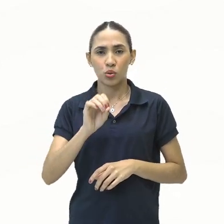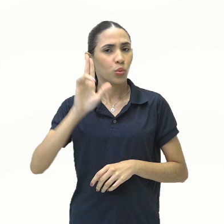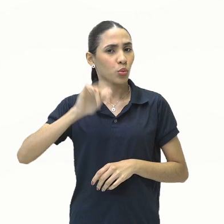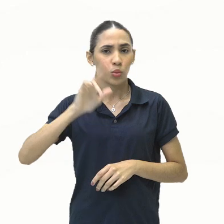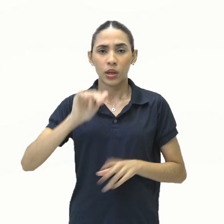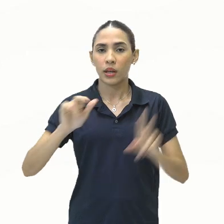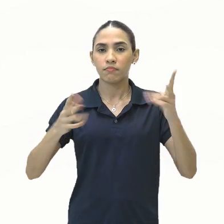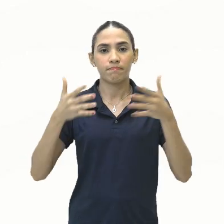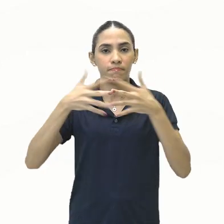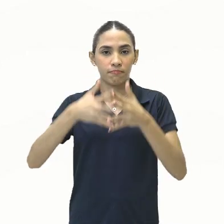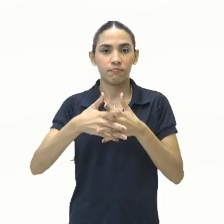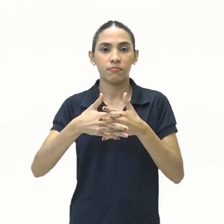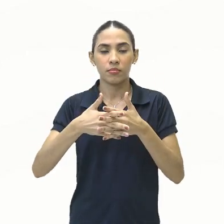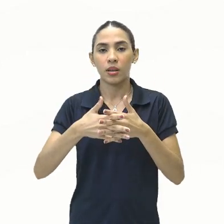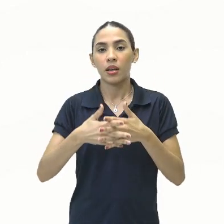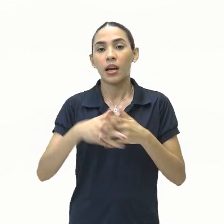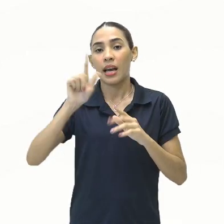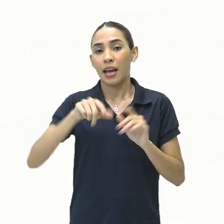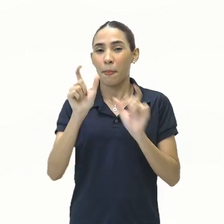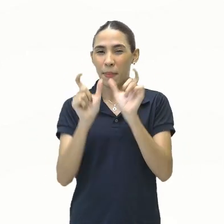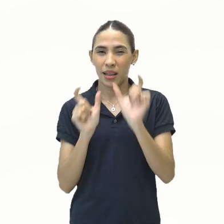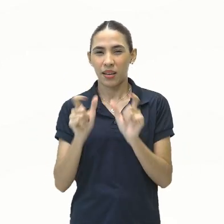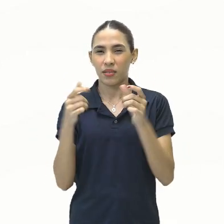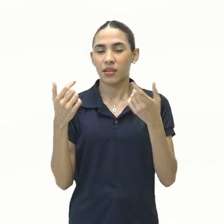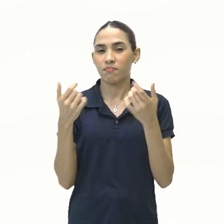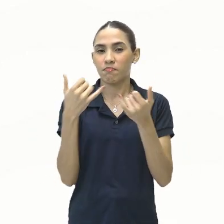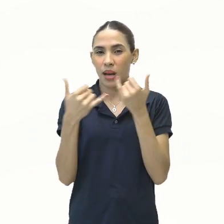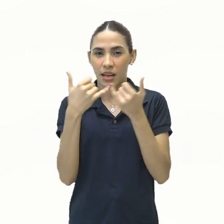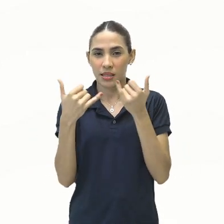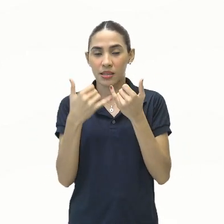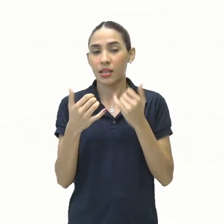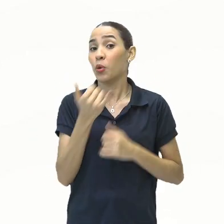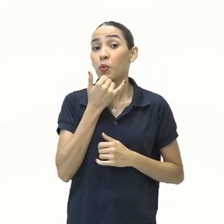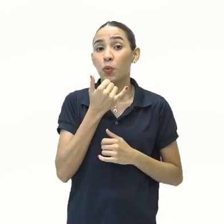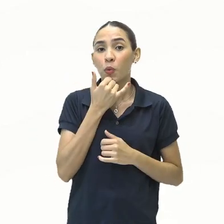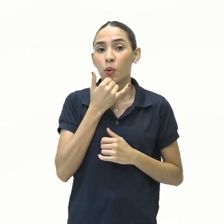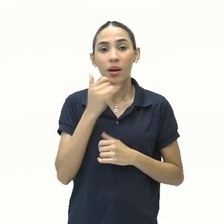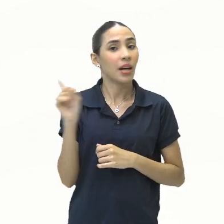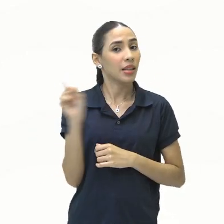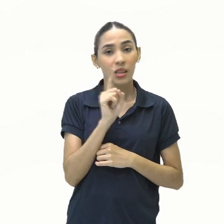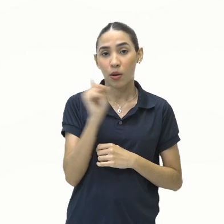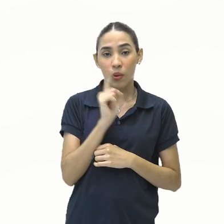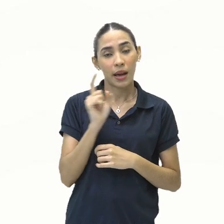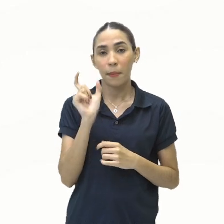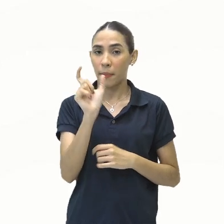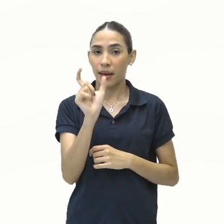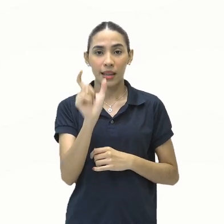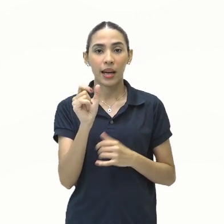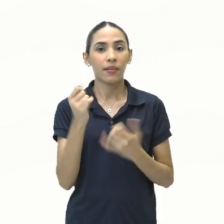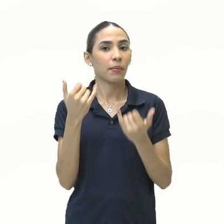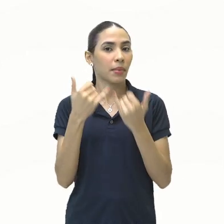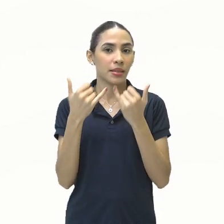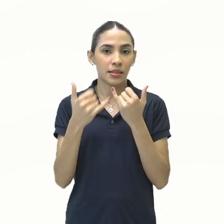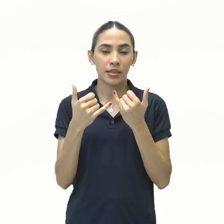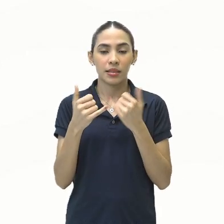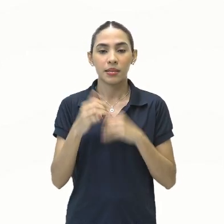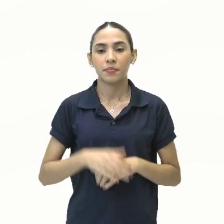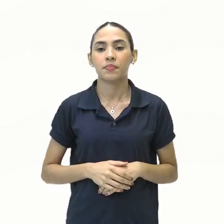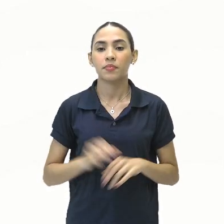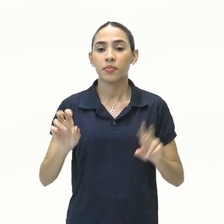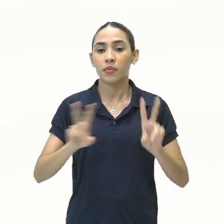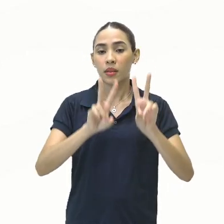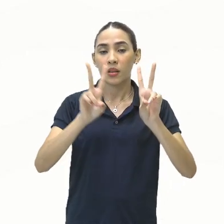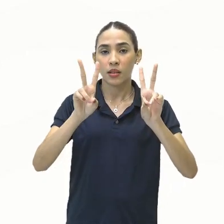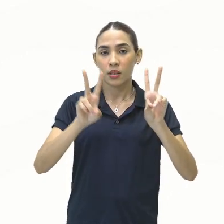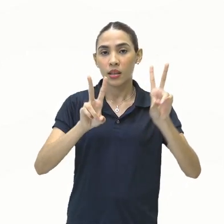título. Elas são palavras sinônimas, tá bom? Desculpa, elas não são palavras sinônimas. Título